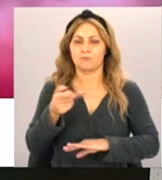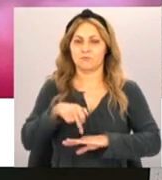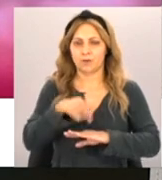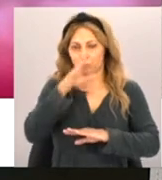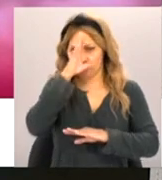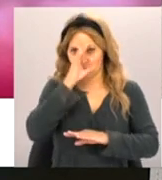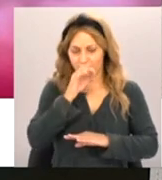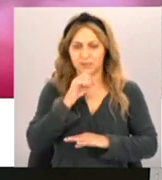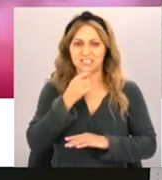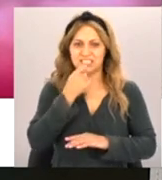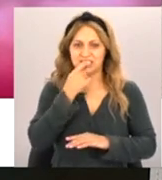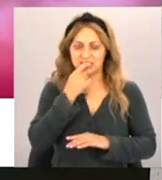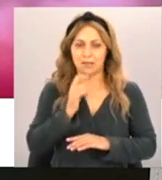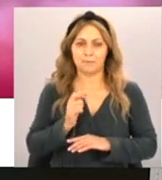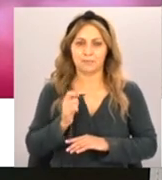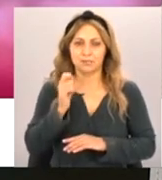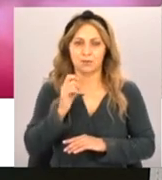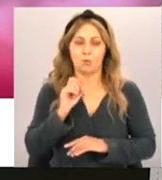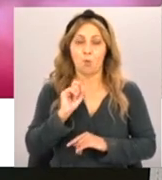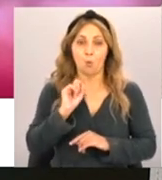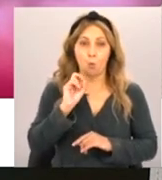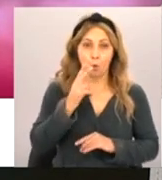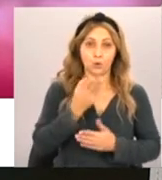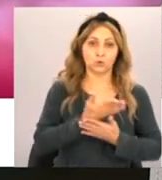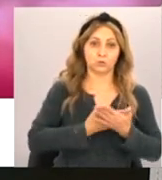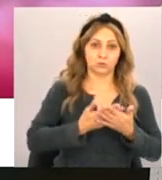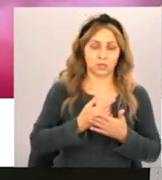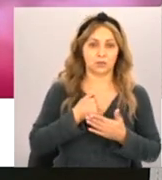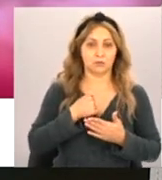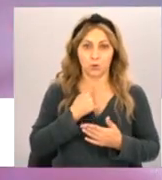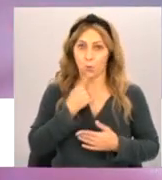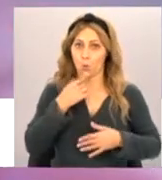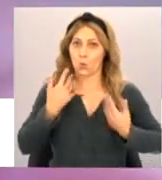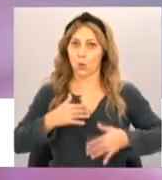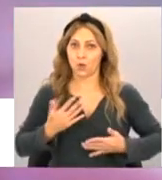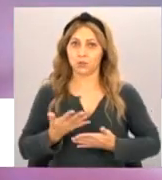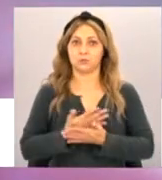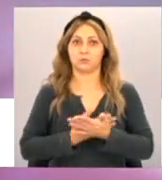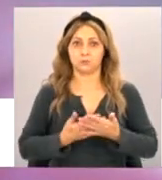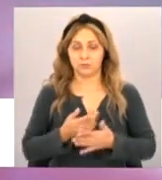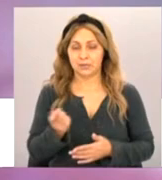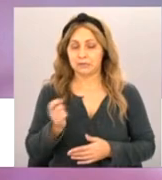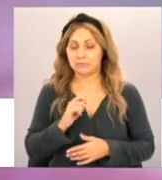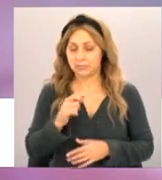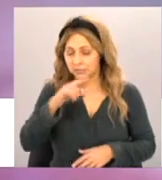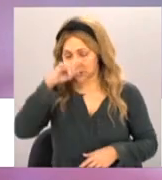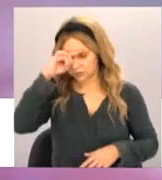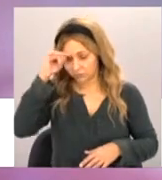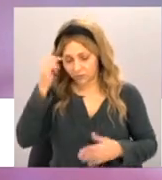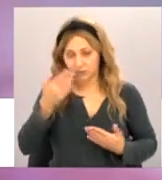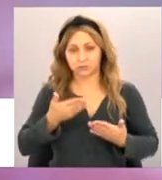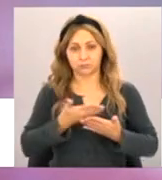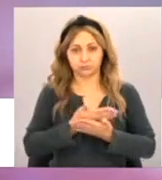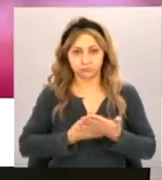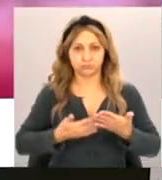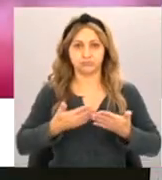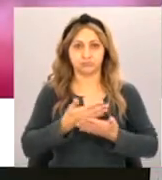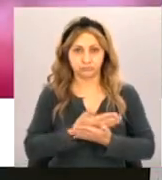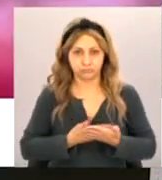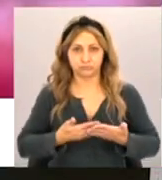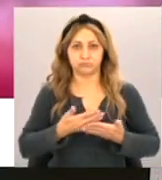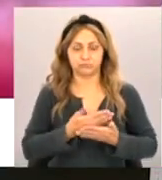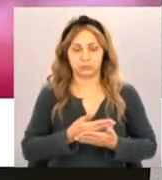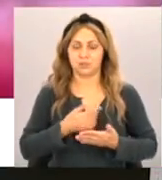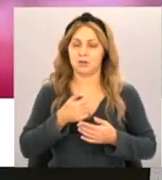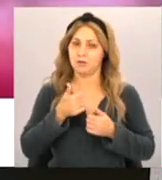facilitar os despedimentos e nós negociamos muito arduamente por 11 meses muito difíceis de negociação e ainda bem que os fizer no